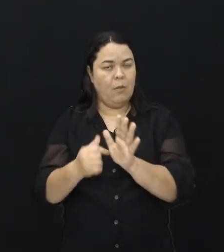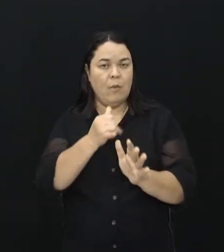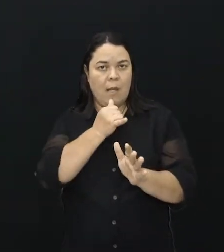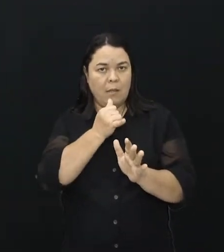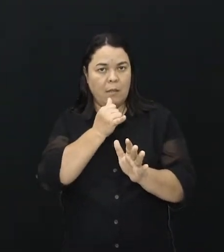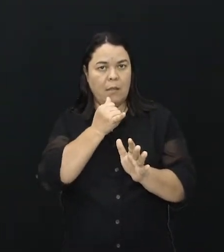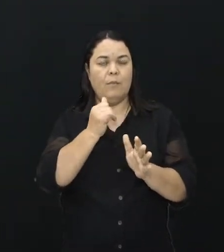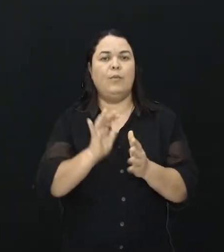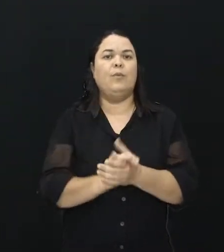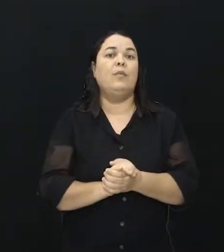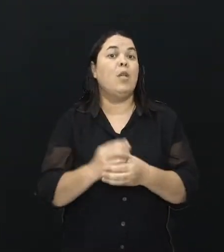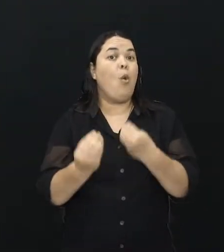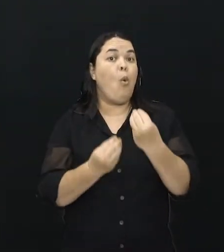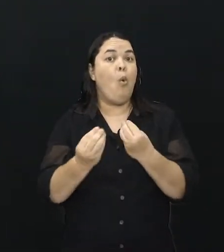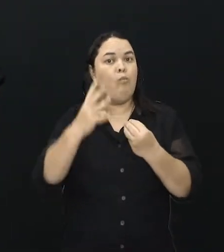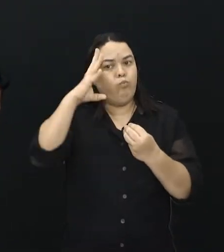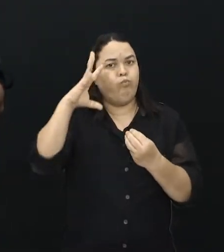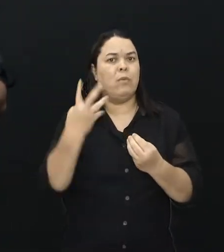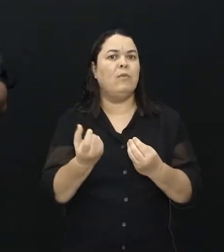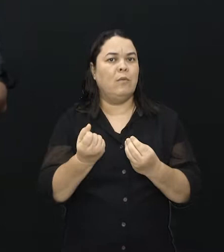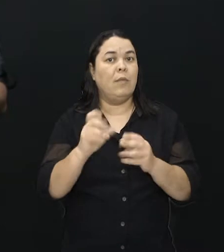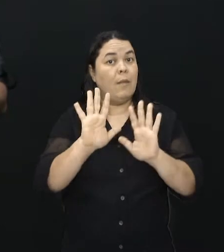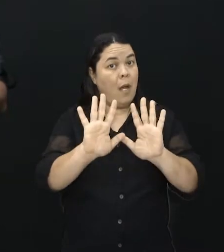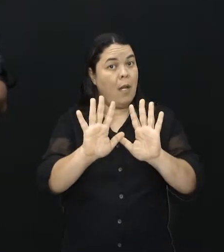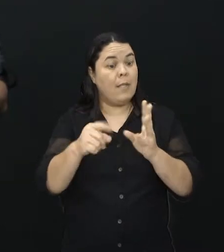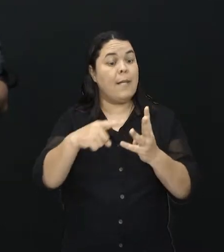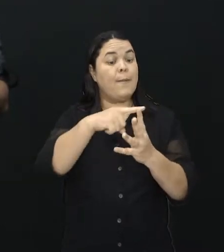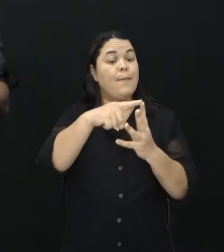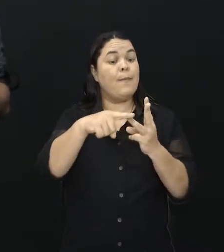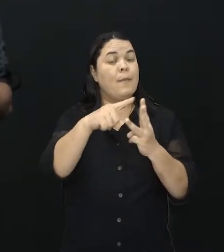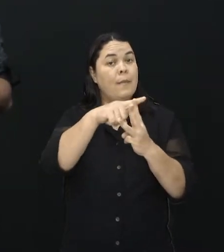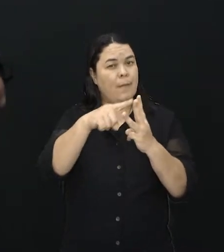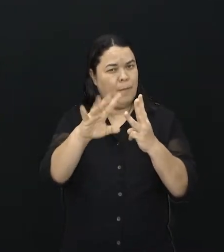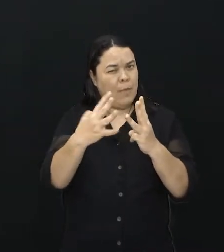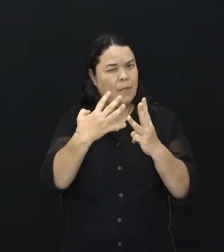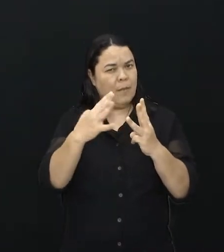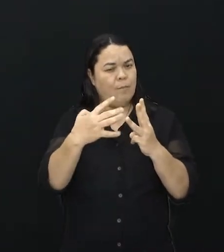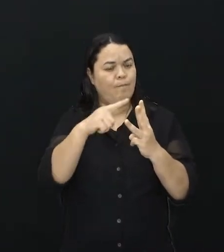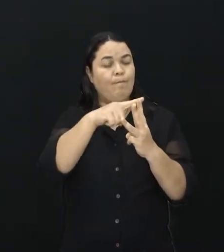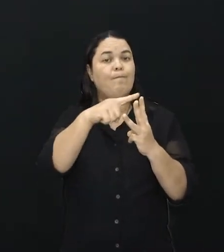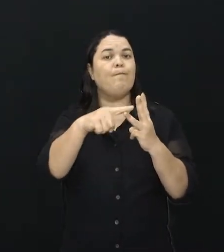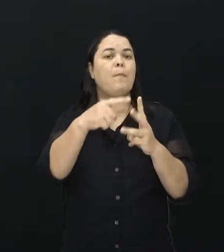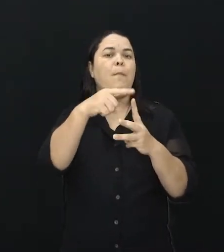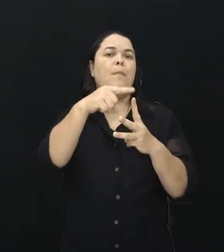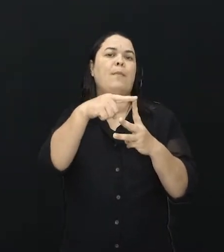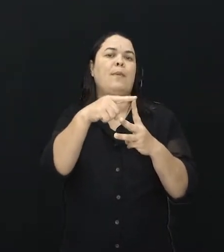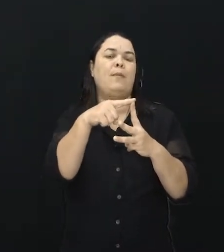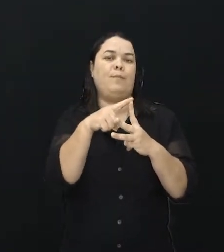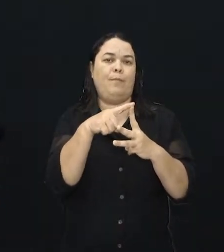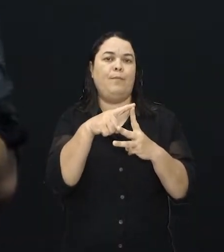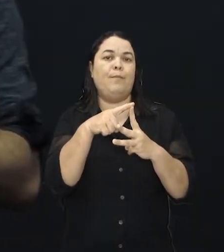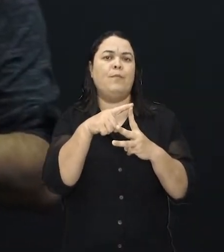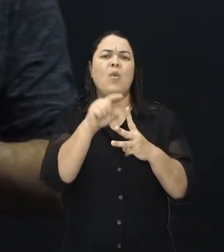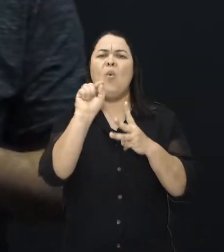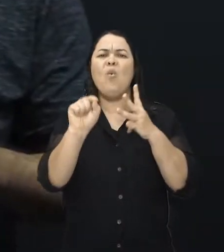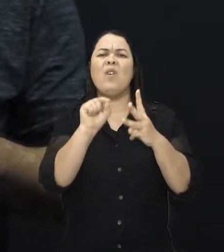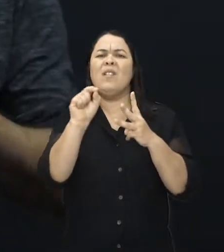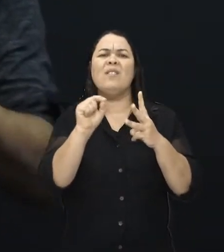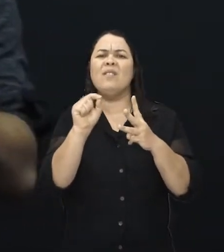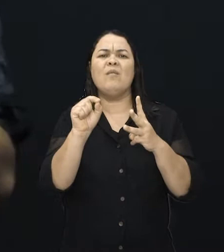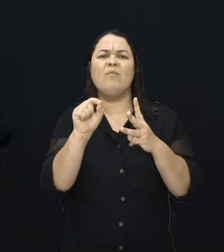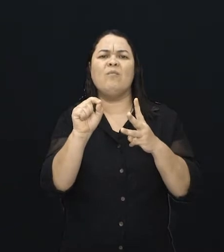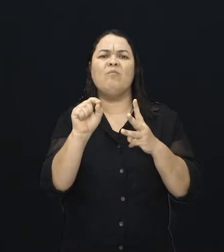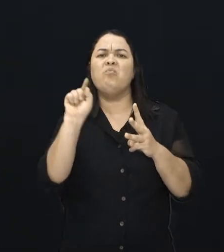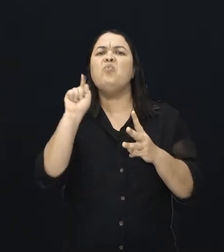ele é resolvido, eu quero te chamar a atenção para 3 detalhes bem importantes, tá? O primeiro deles é te dizer o que são